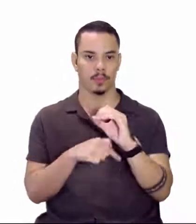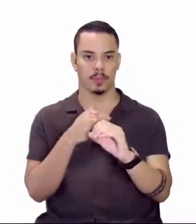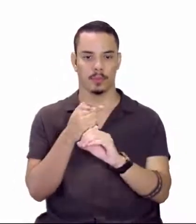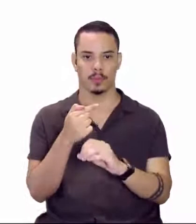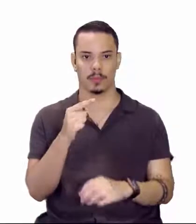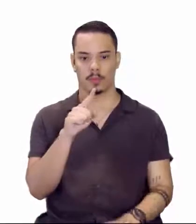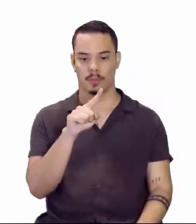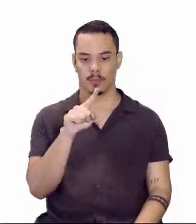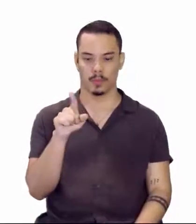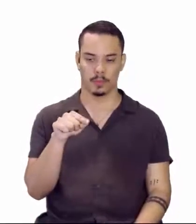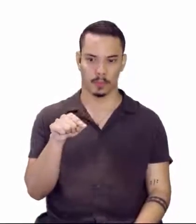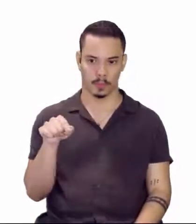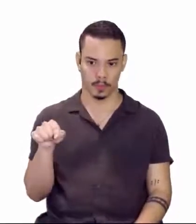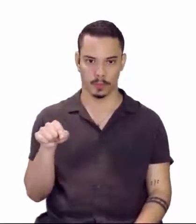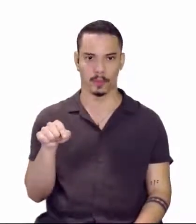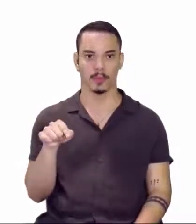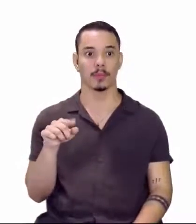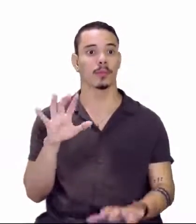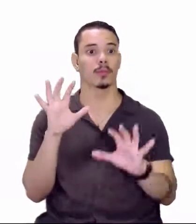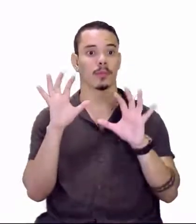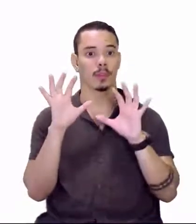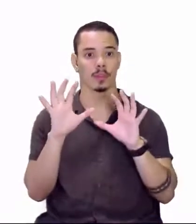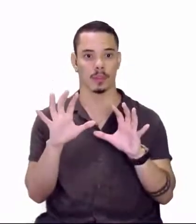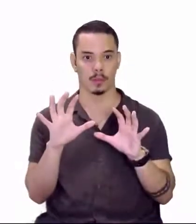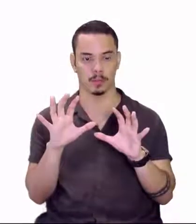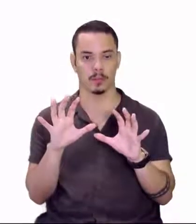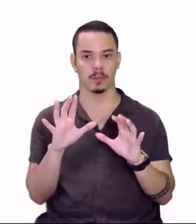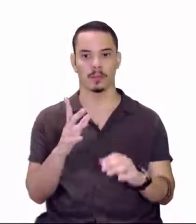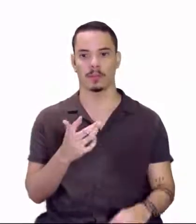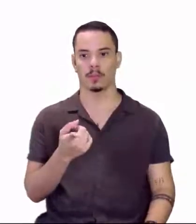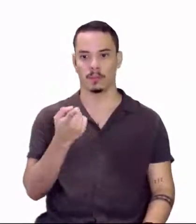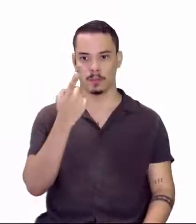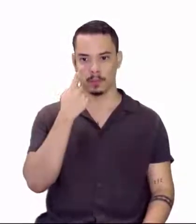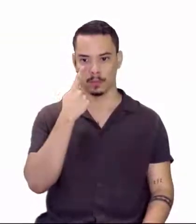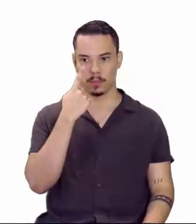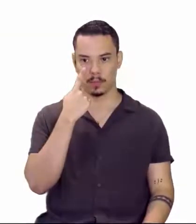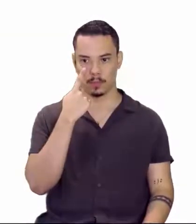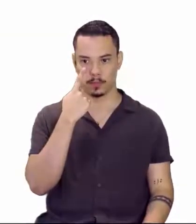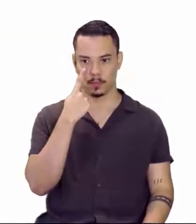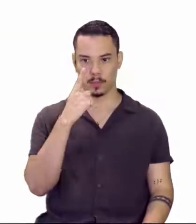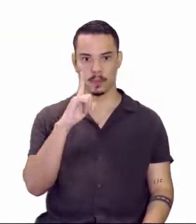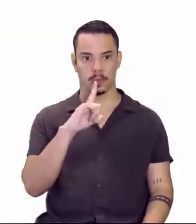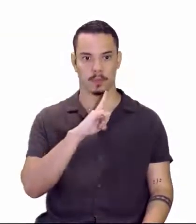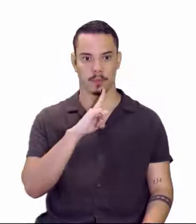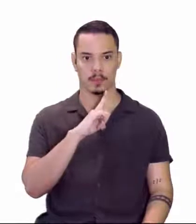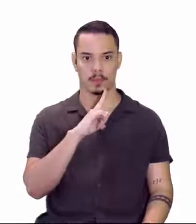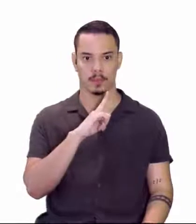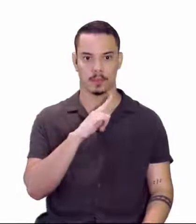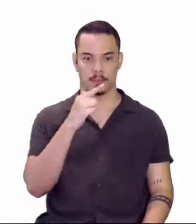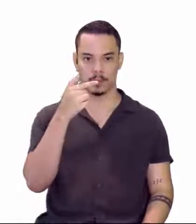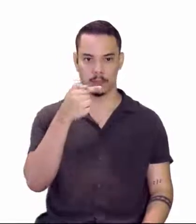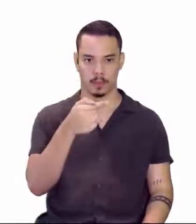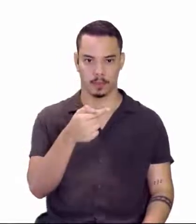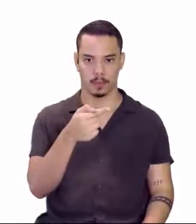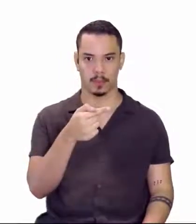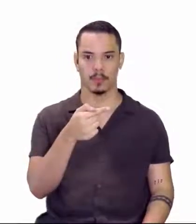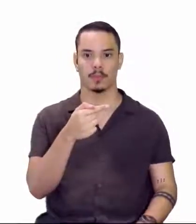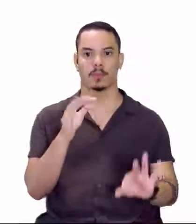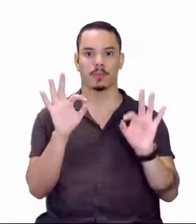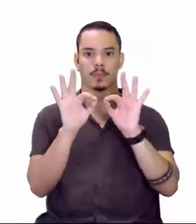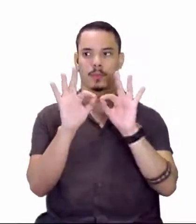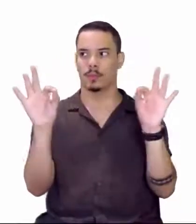Z. Sendo assim, veja bom, existem 7 linhas